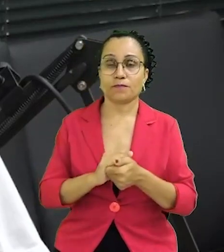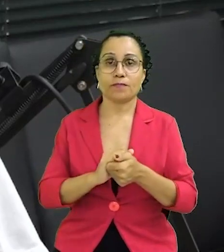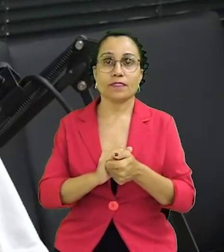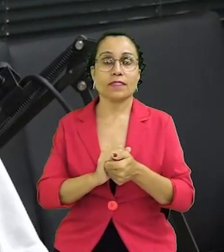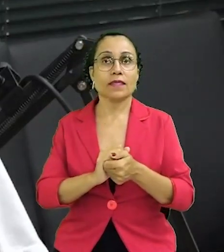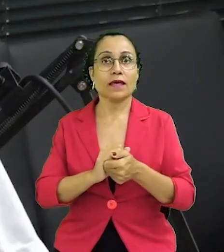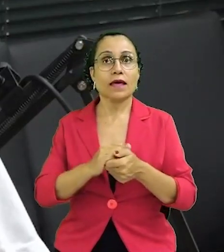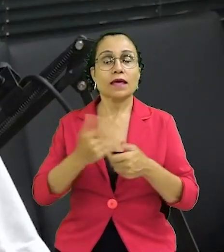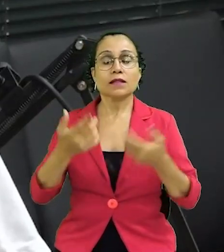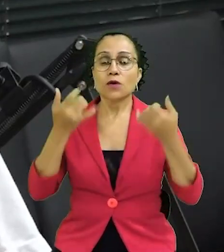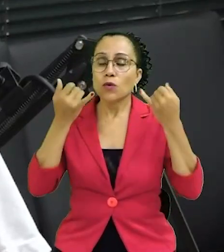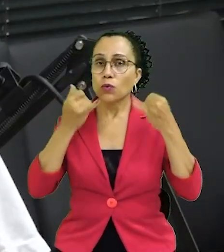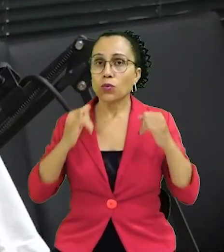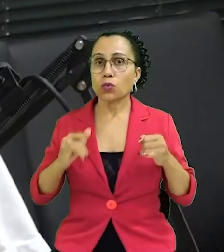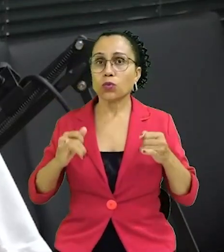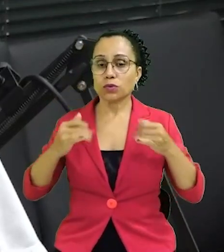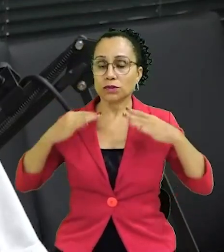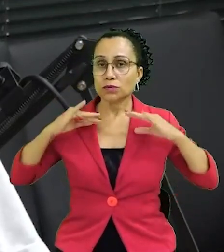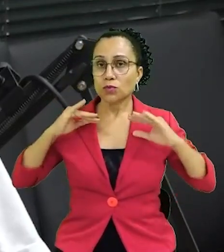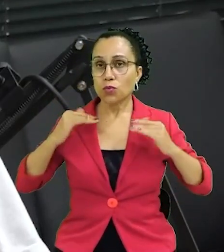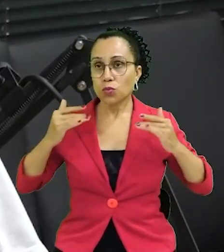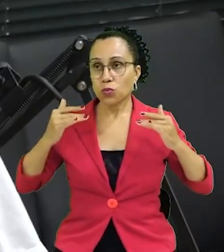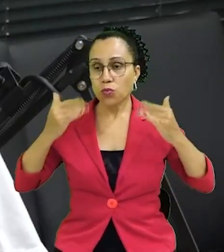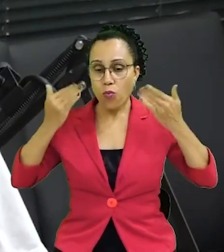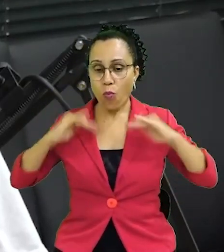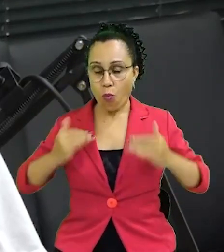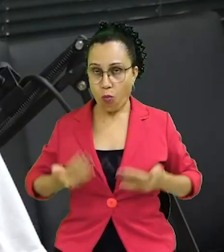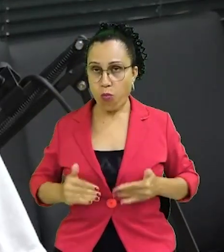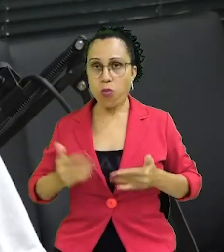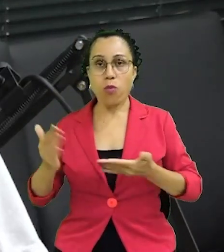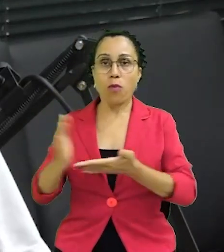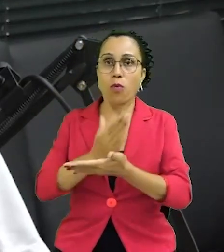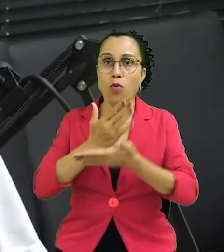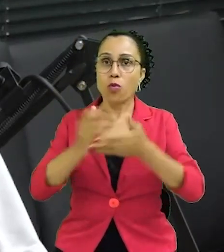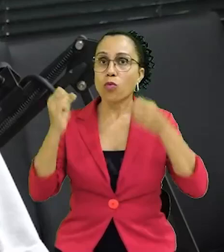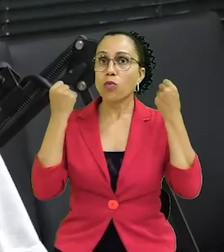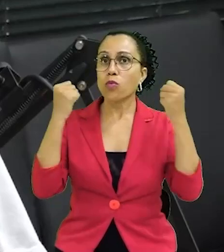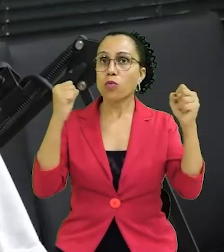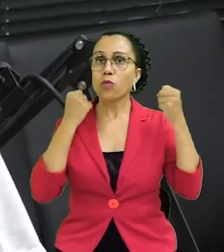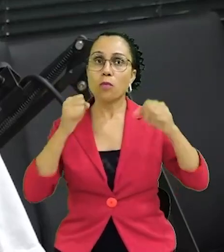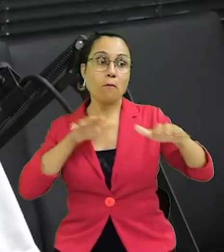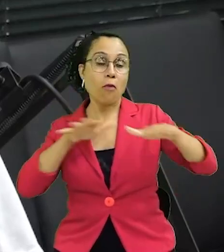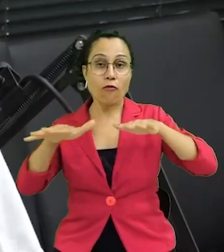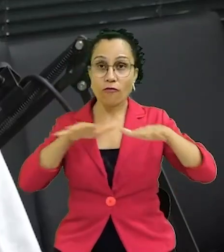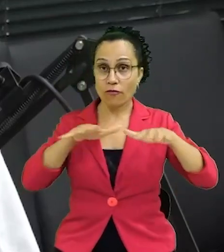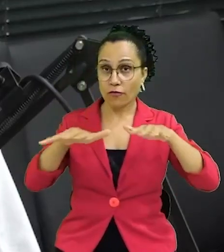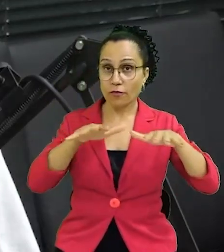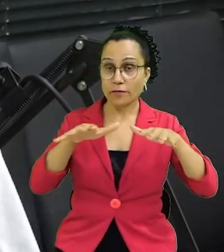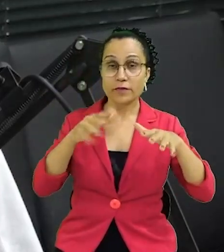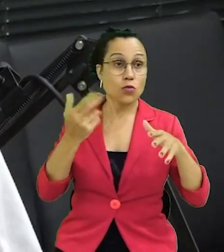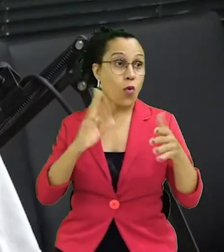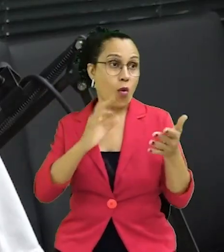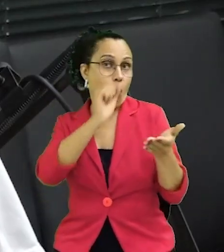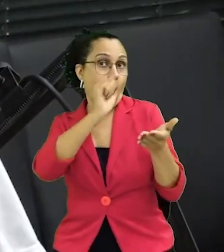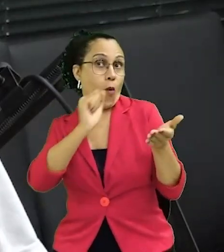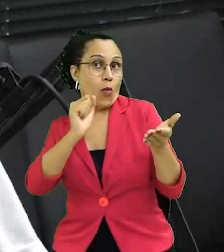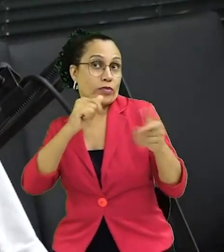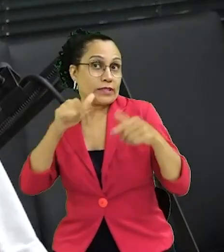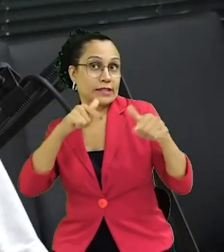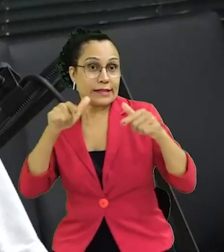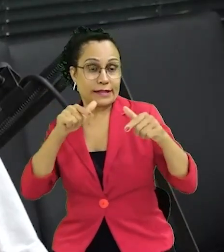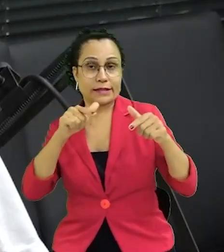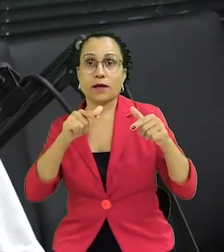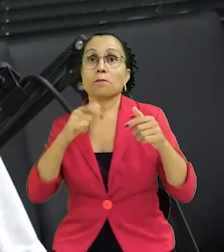O gasto energético metabólico durante algum exercício, algum movimento, não conta como exercício. O exercício tem que